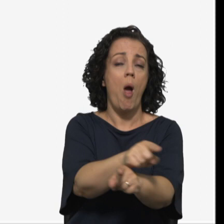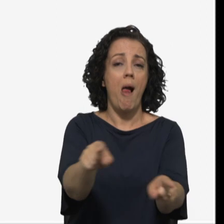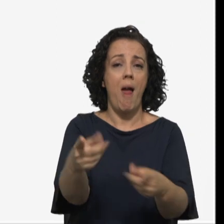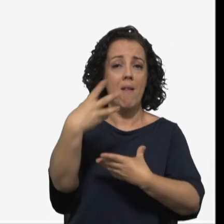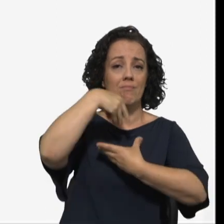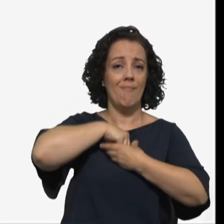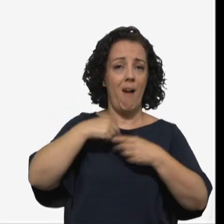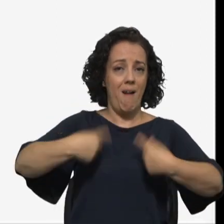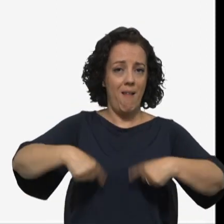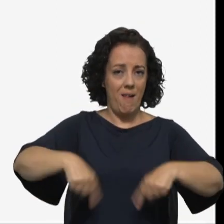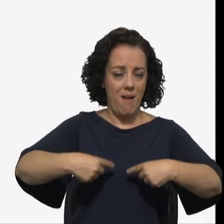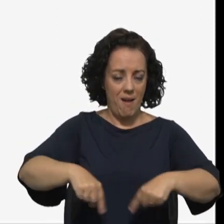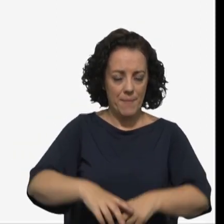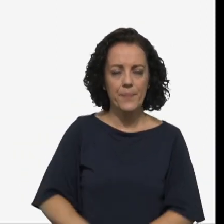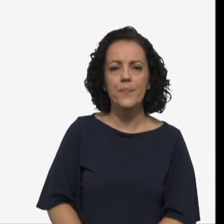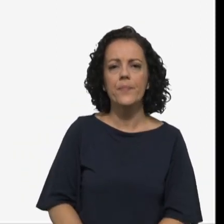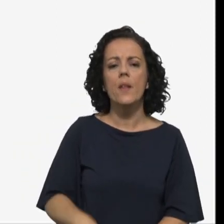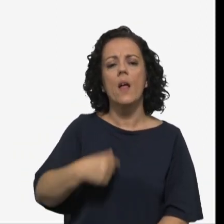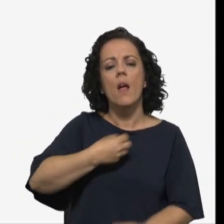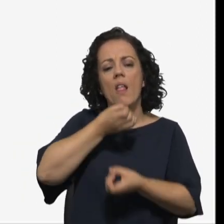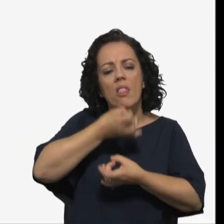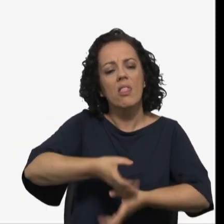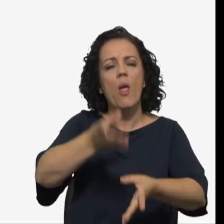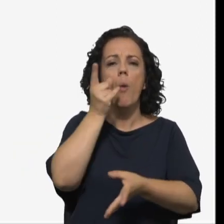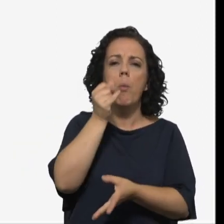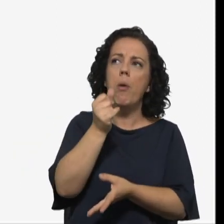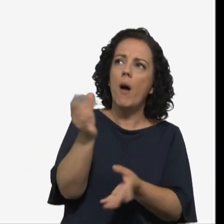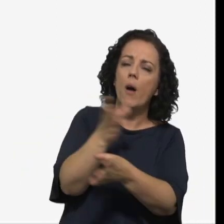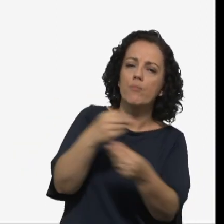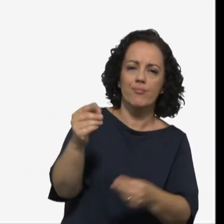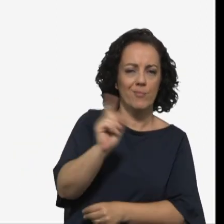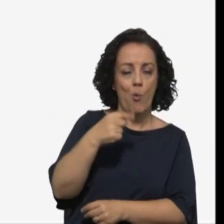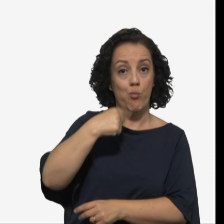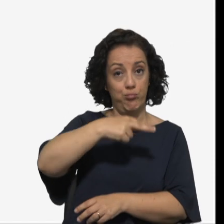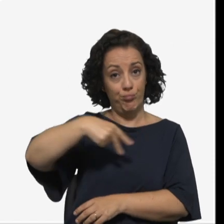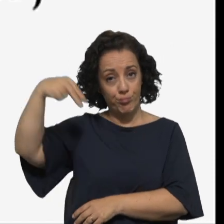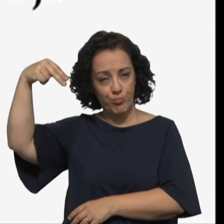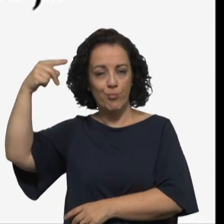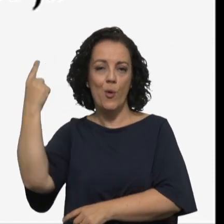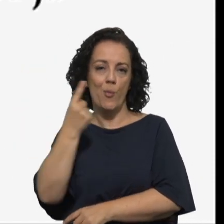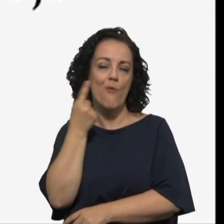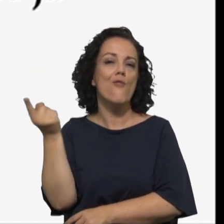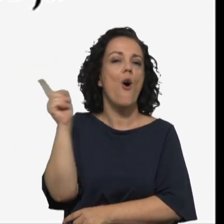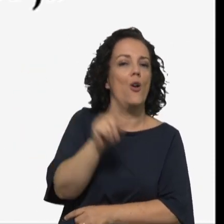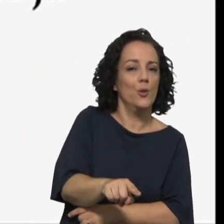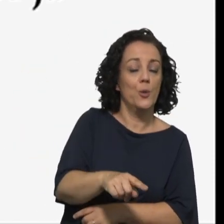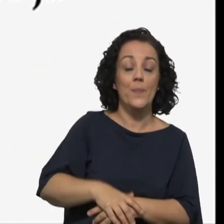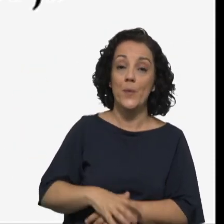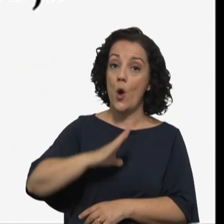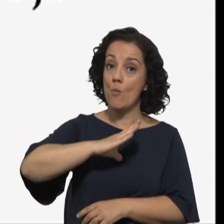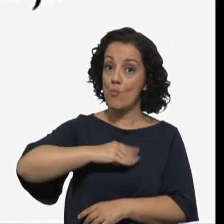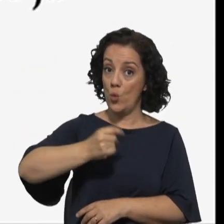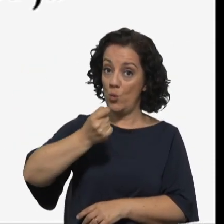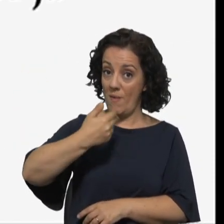vós. Não vos deixarei órfãos, voltarei para junto de vós. Daqui a pouco o mundo já não me